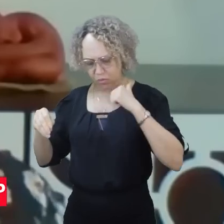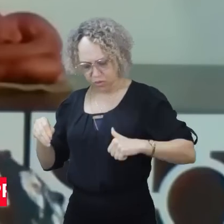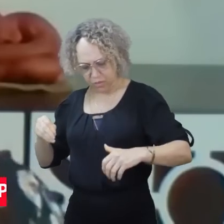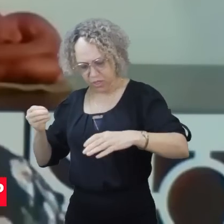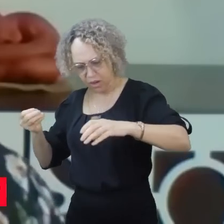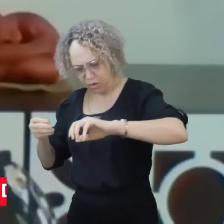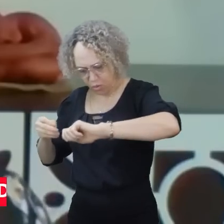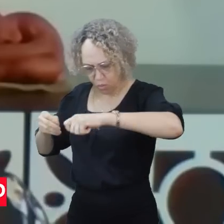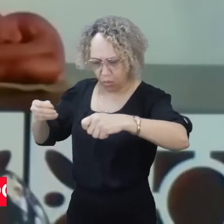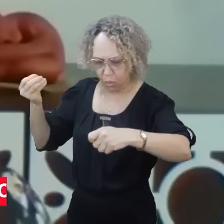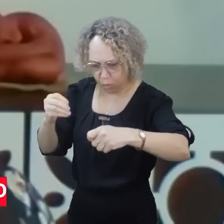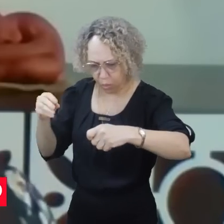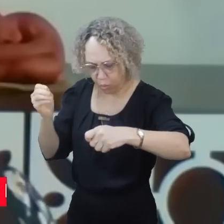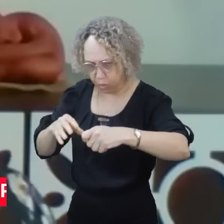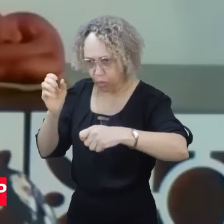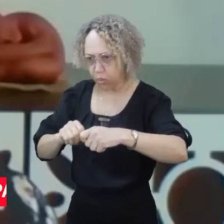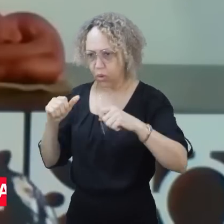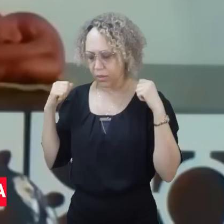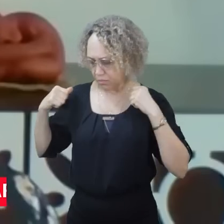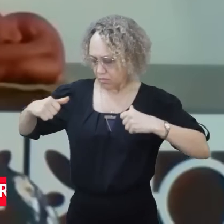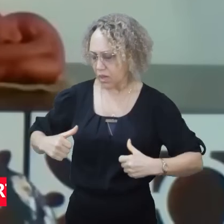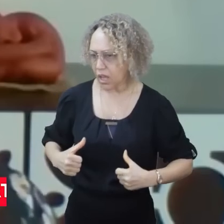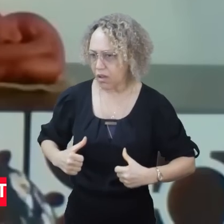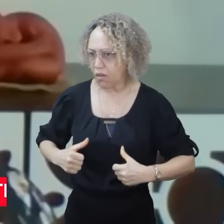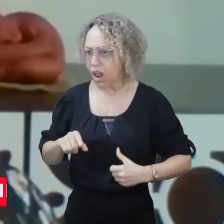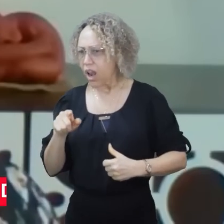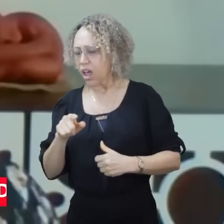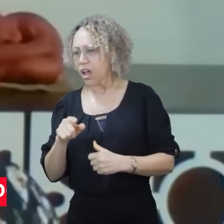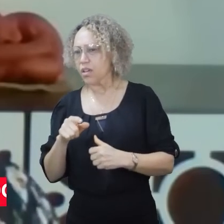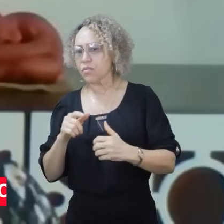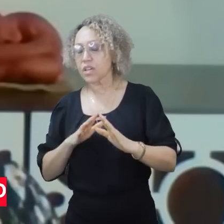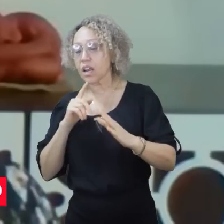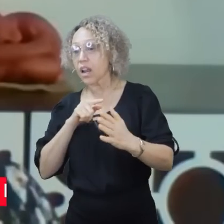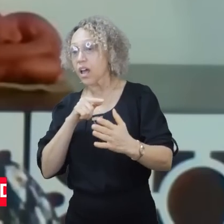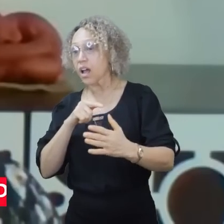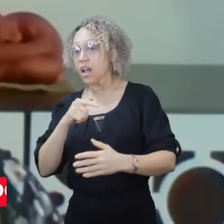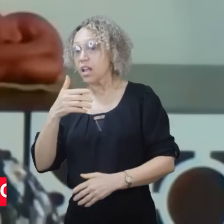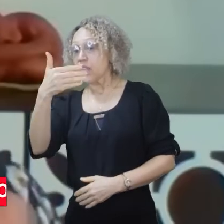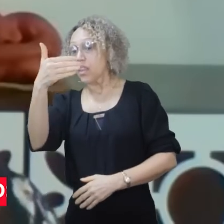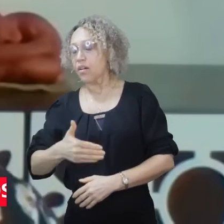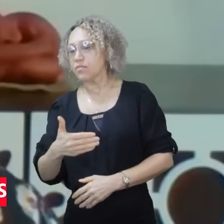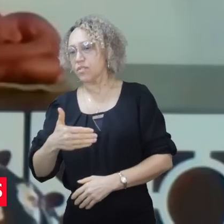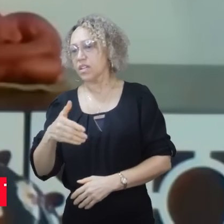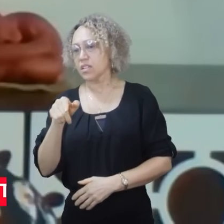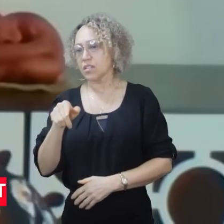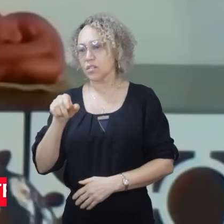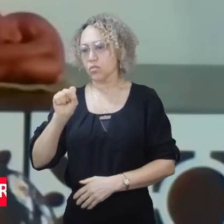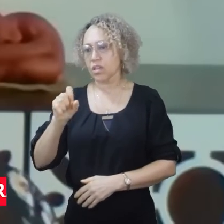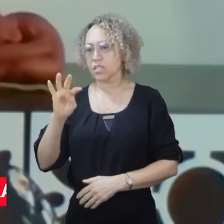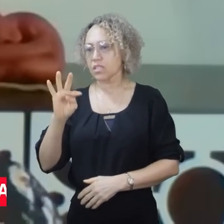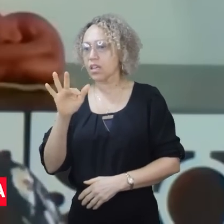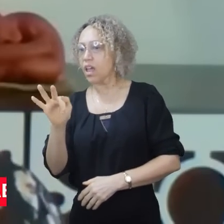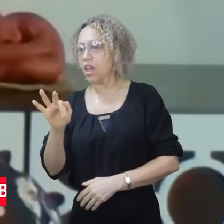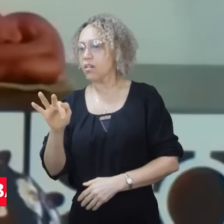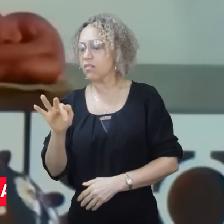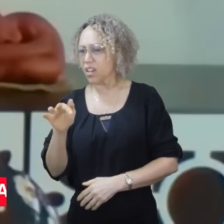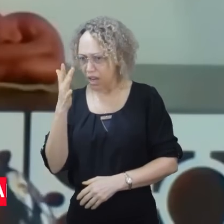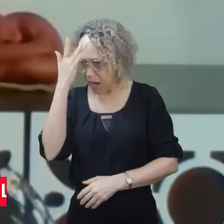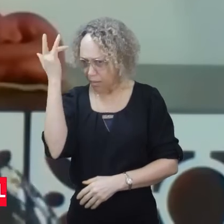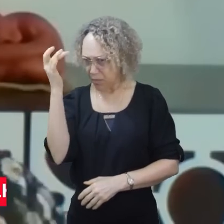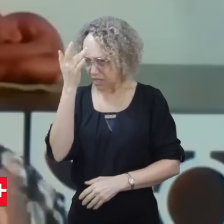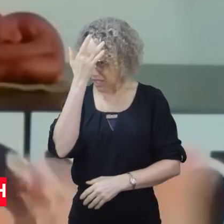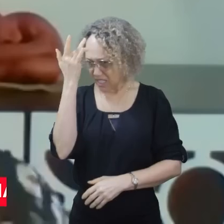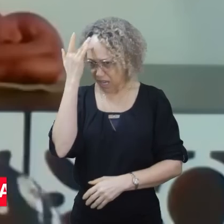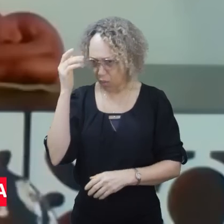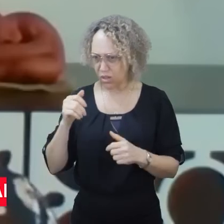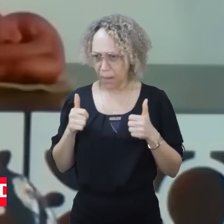ou se morreu porque quis morrer, quer dizer, essa pessoa não é uma pessoa normal, não é? Uma pessoa que tira a própria